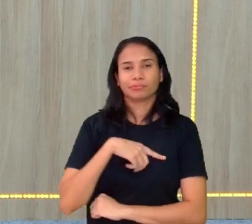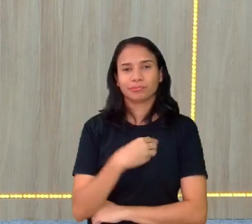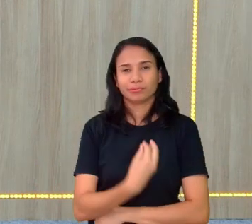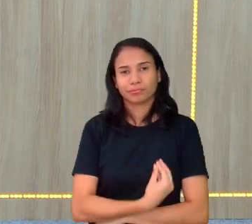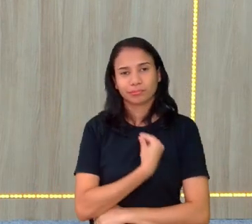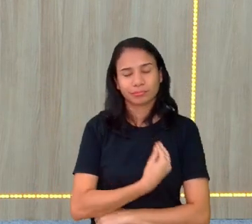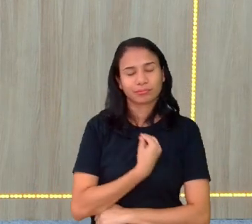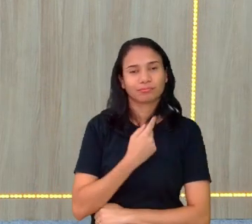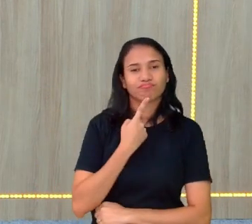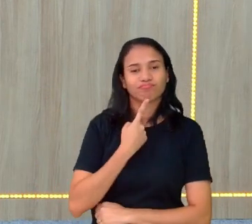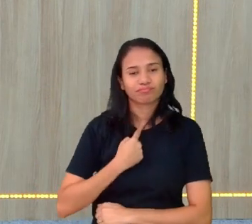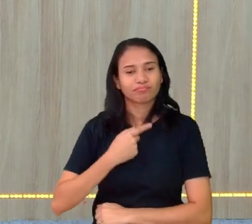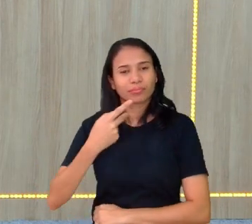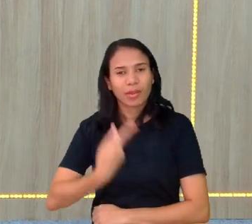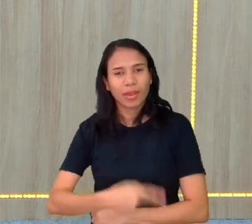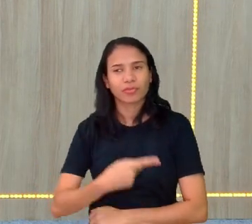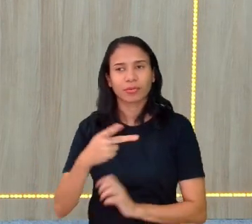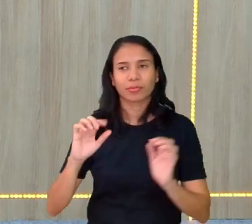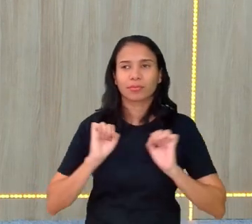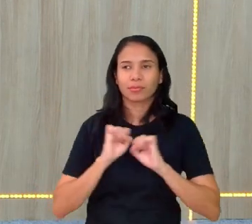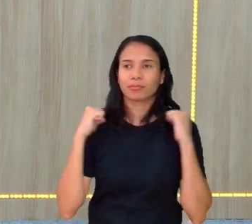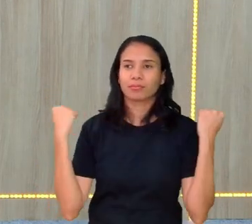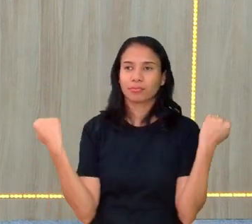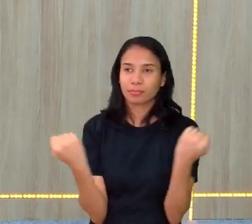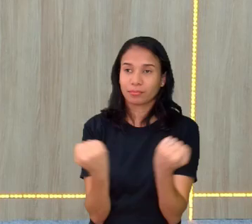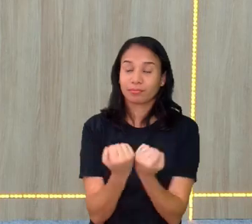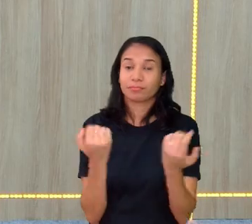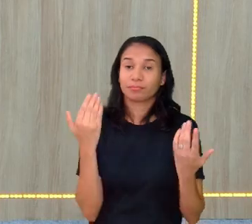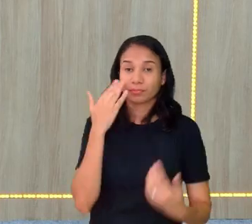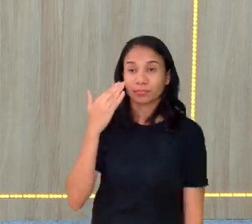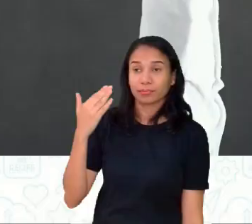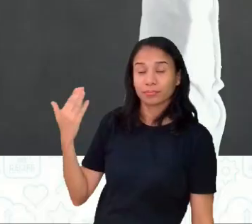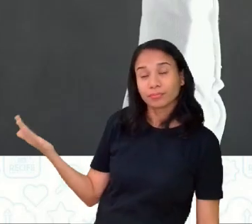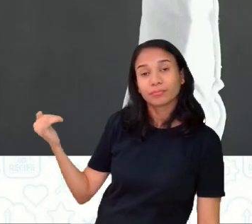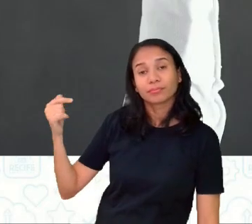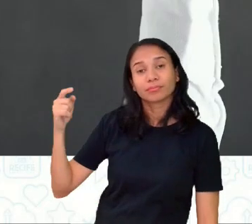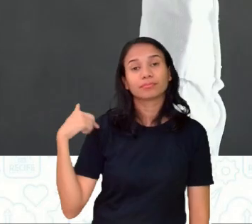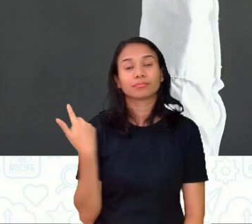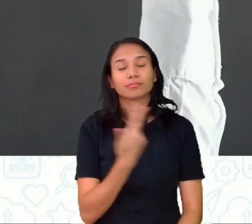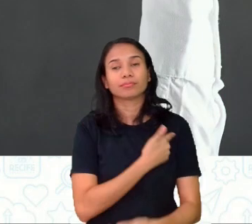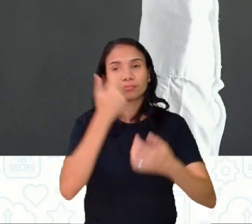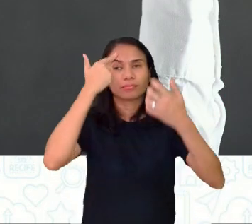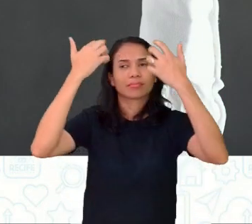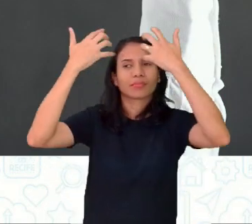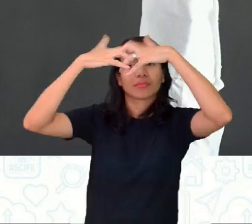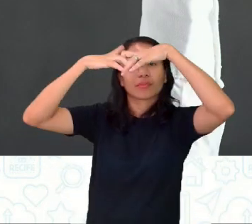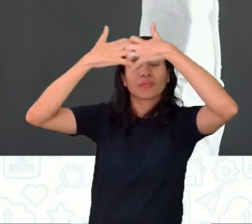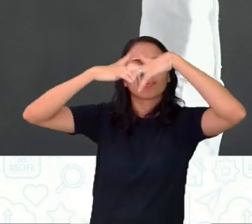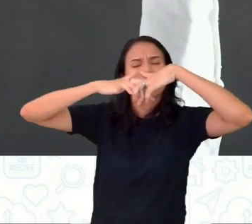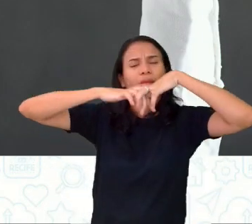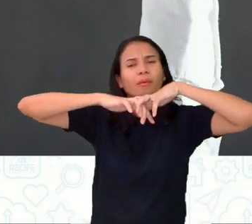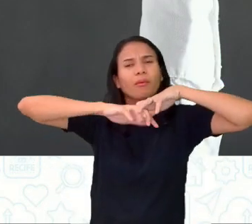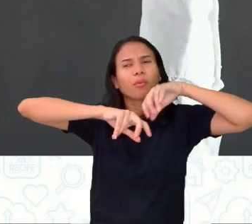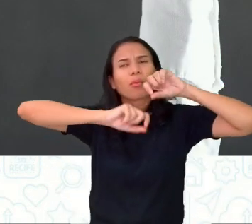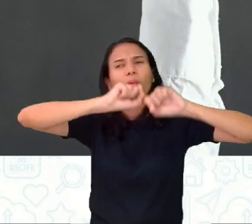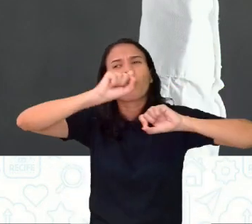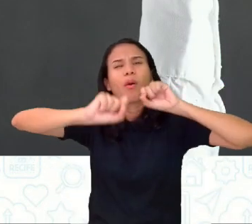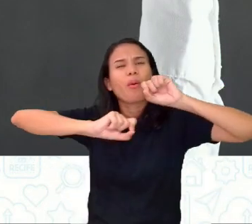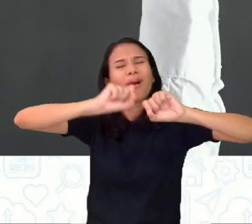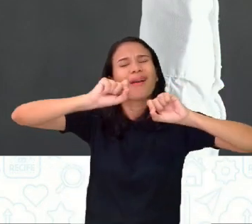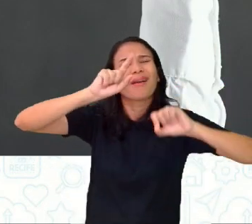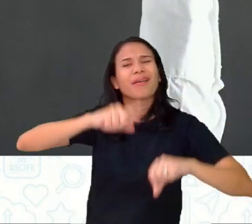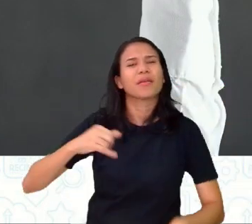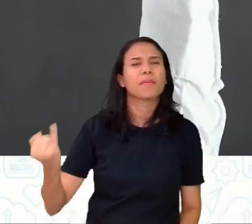deixar na humanidade e na sociedade, certo? E aí fica uma reflexão. Qual é, afinal,